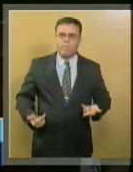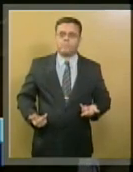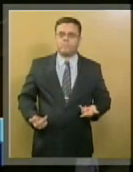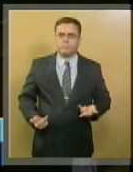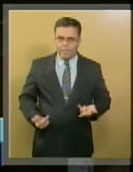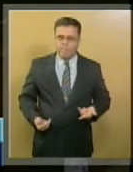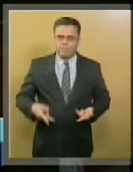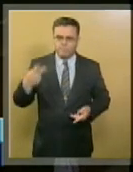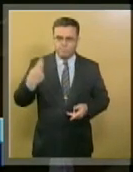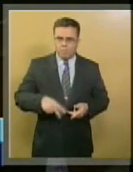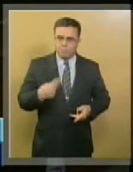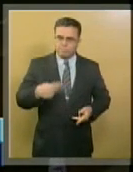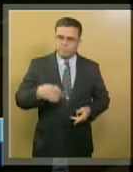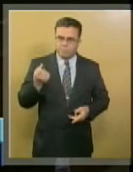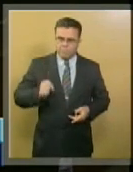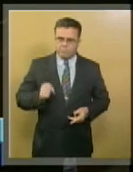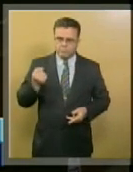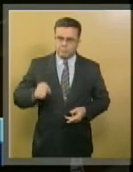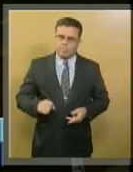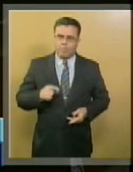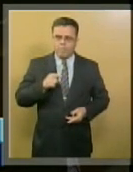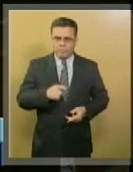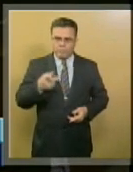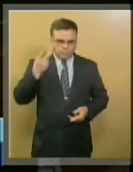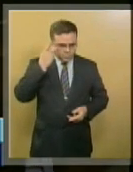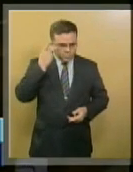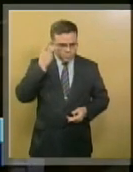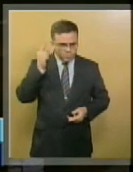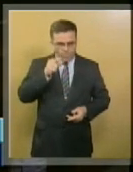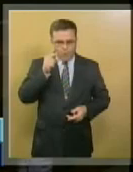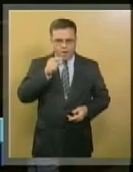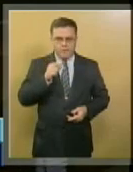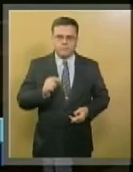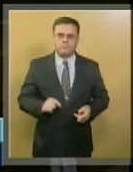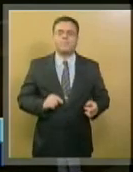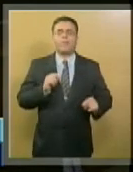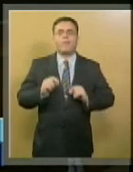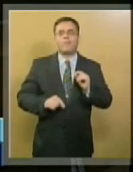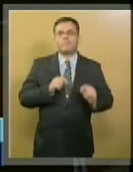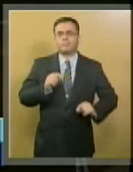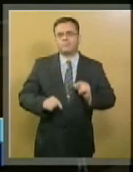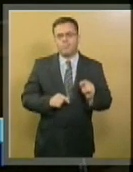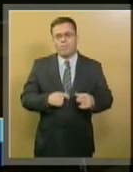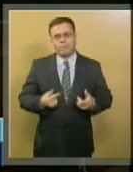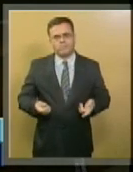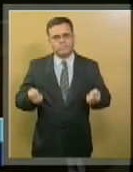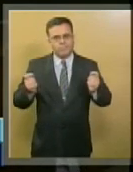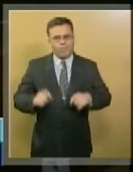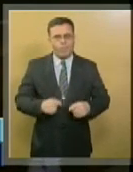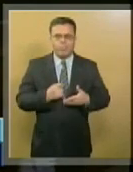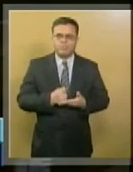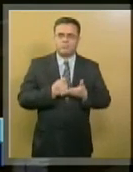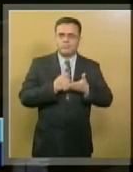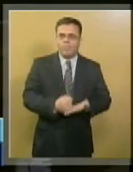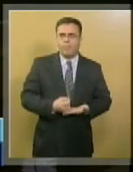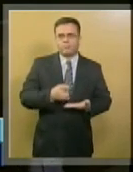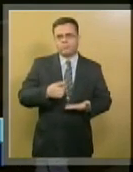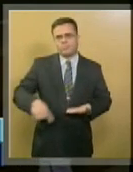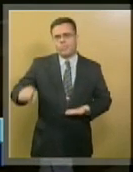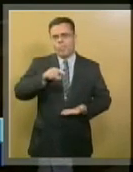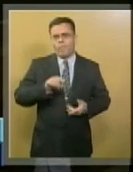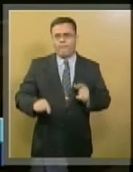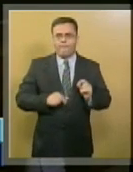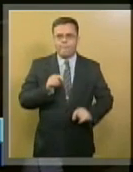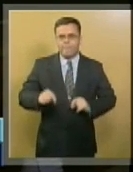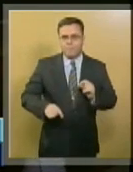impostos para o Estado, nesse caso aí de São Paulo. Senhores, vocês podem transformar animais em renda para o